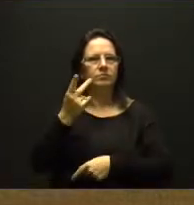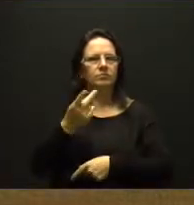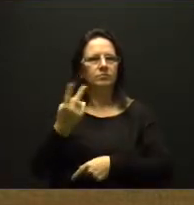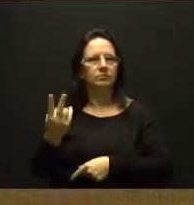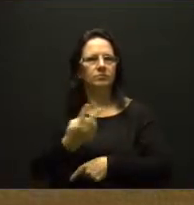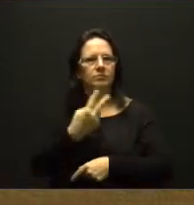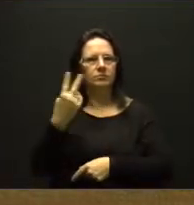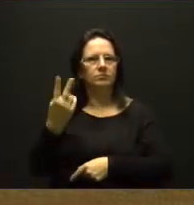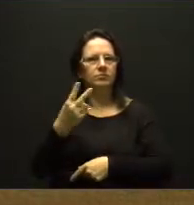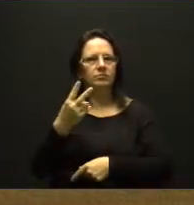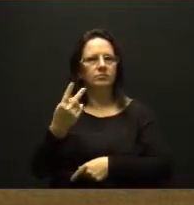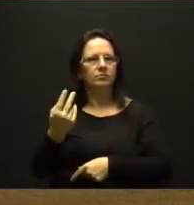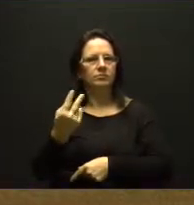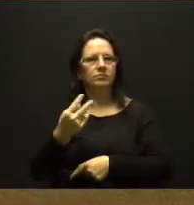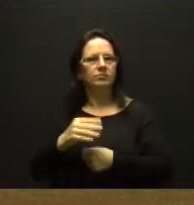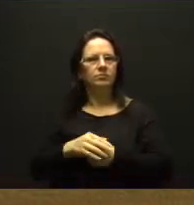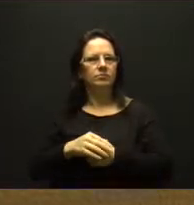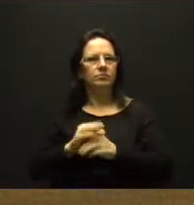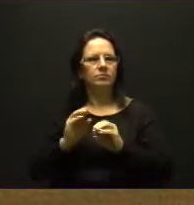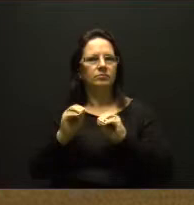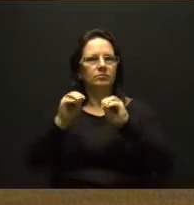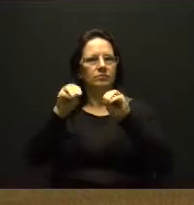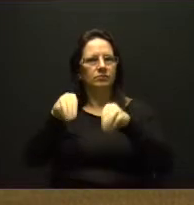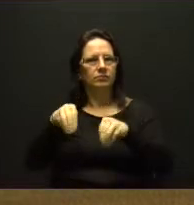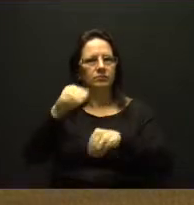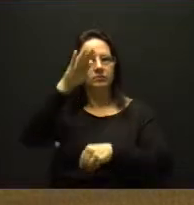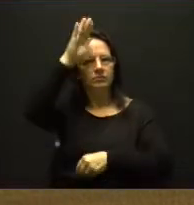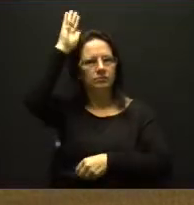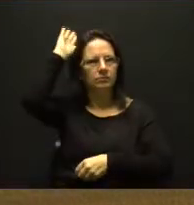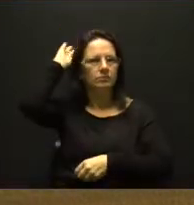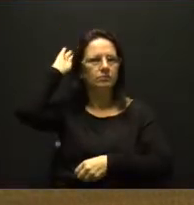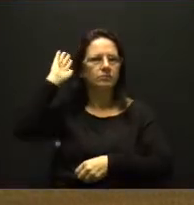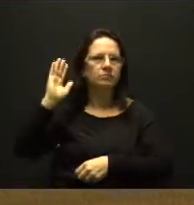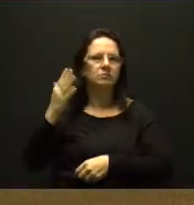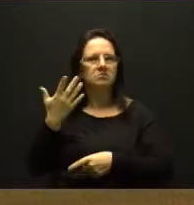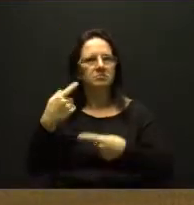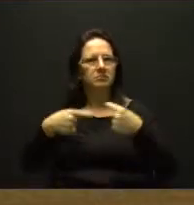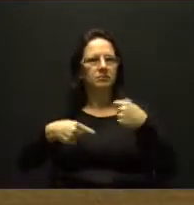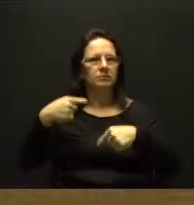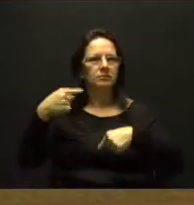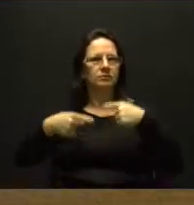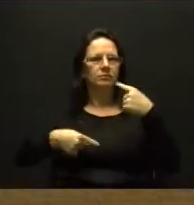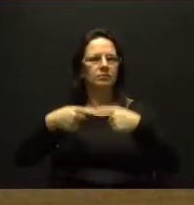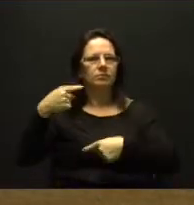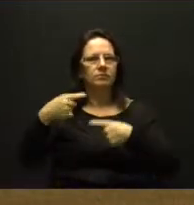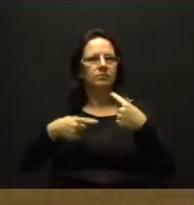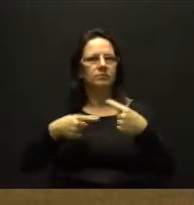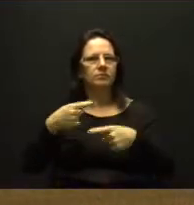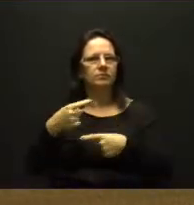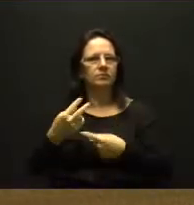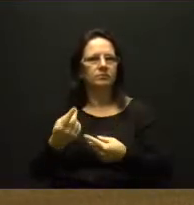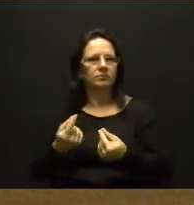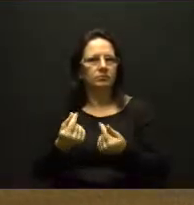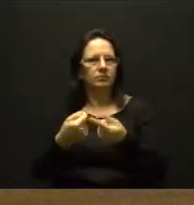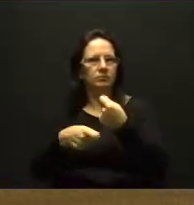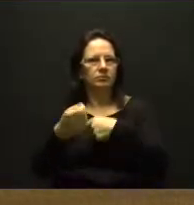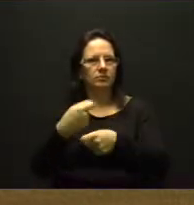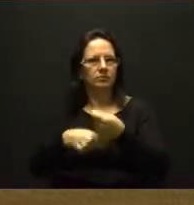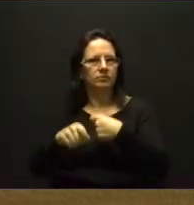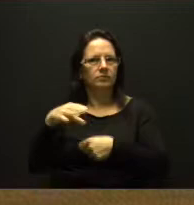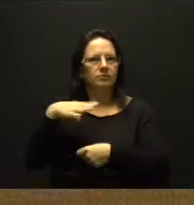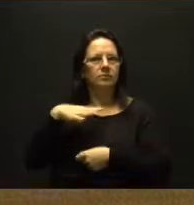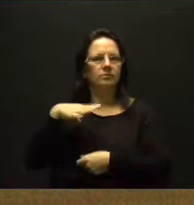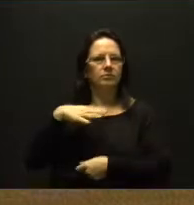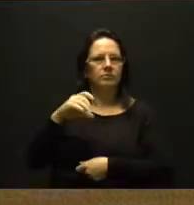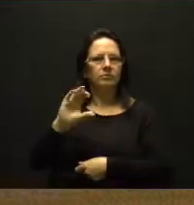valor destinado à incorporação de repente discutir quando for tratar do orçamento da cidade que nós